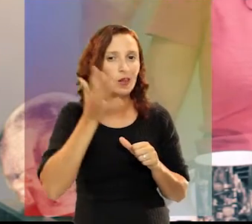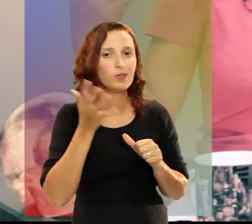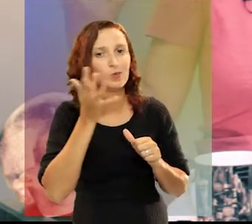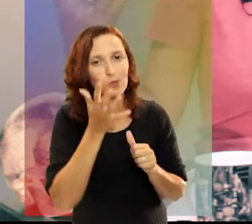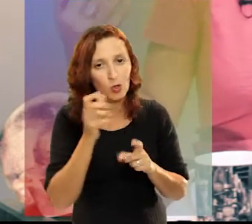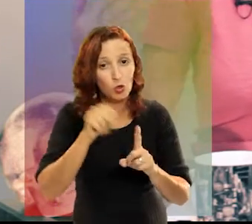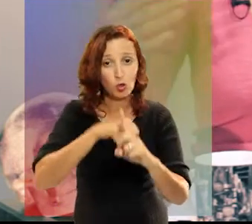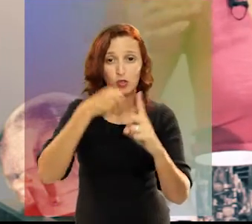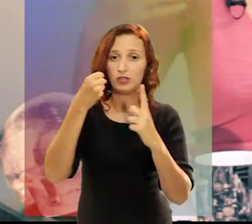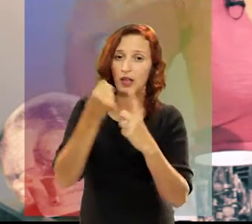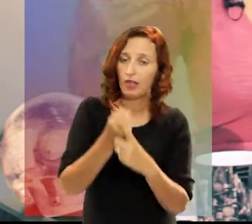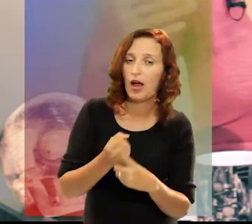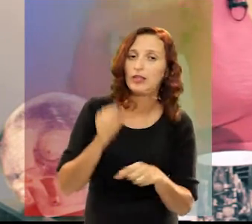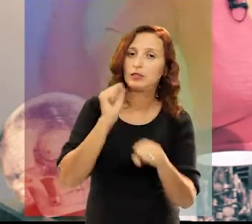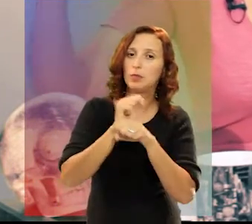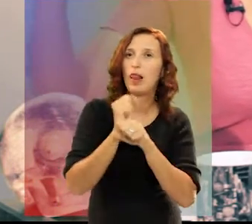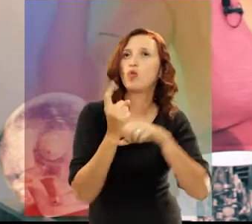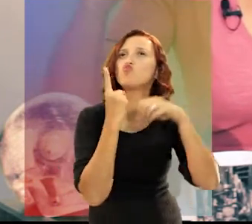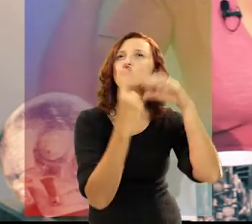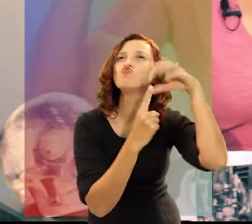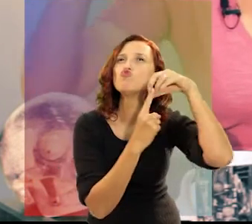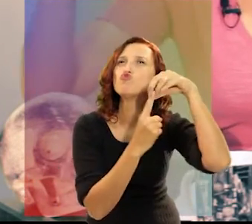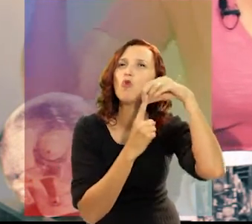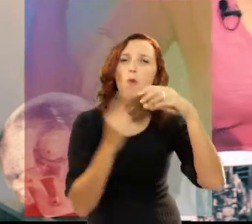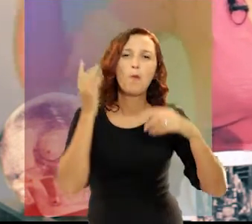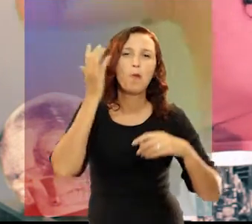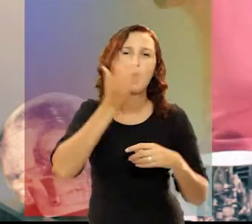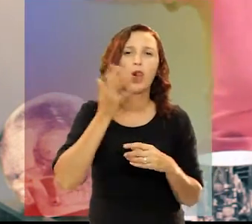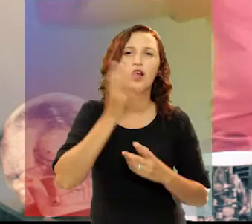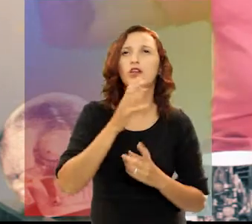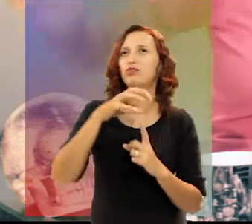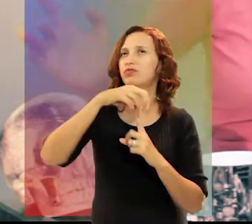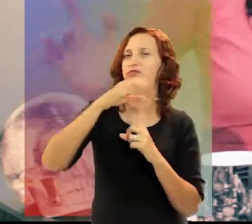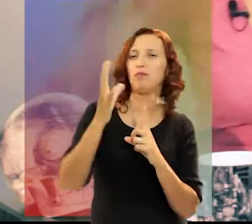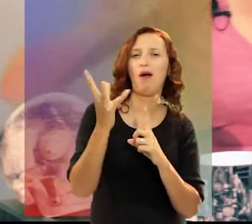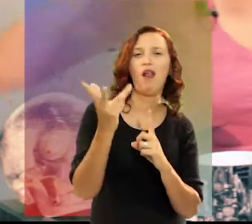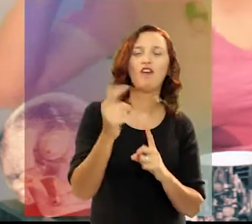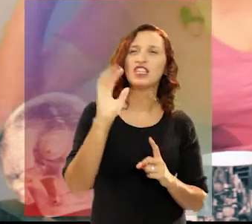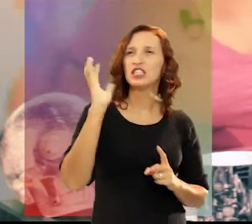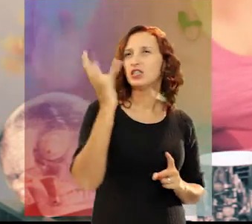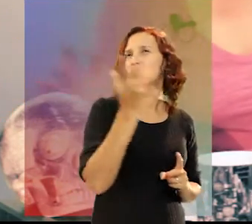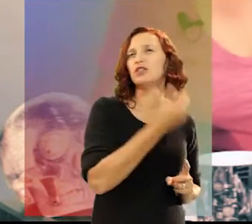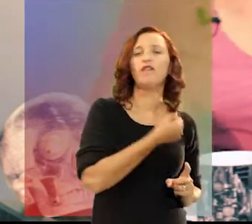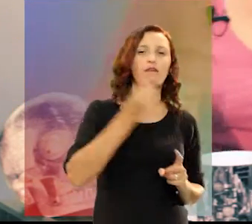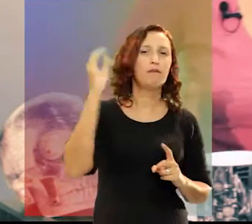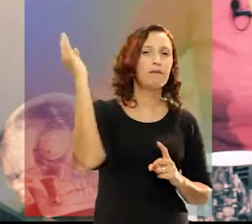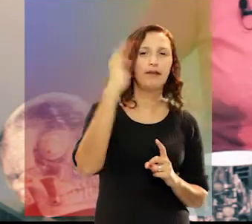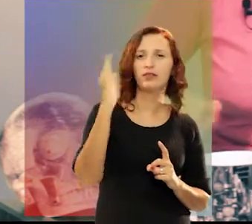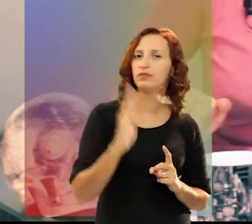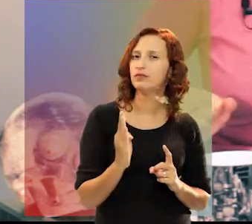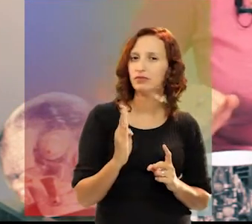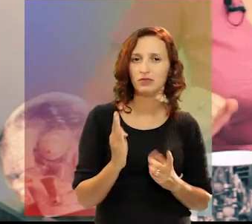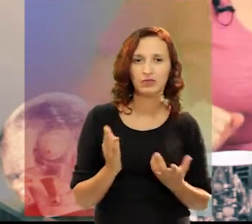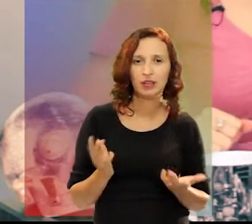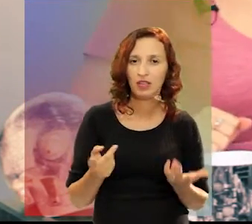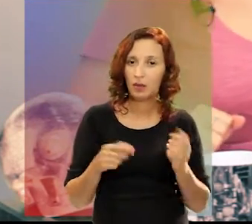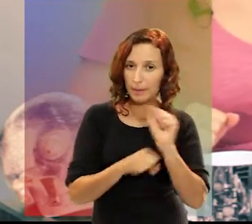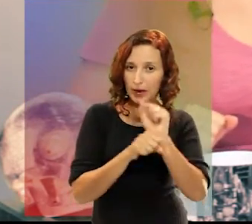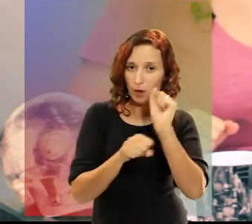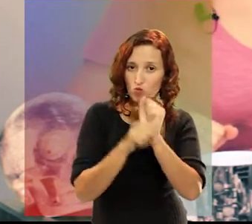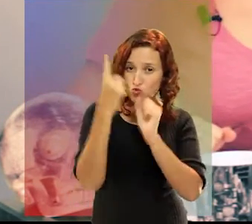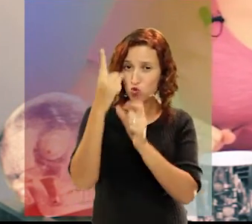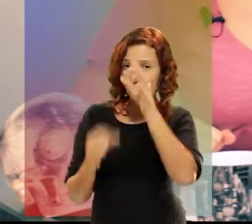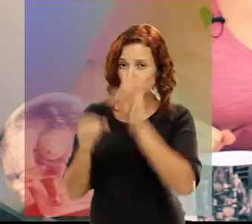a sociedade atual está esperando um político que apareça e assuma esse congresso e salve o Brasil da situação em que ele se encontra. Na verdade, a gente está esperando